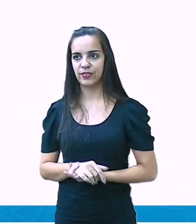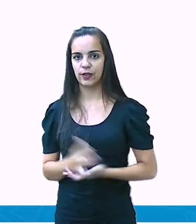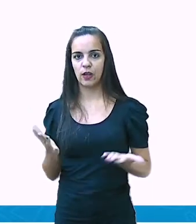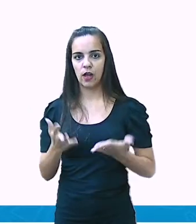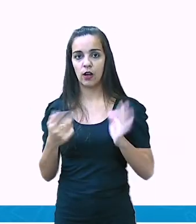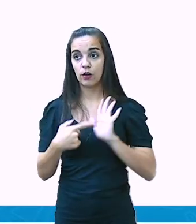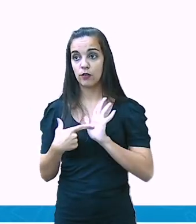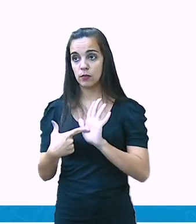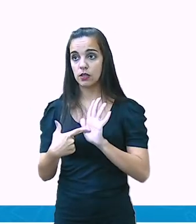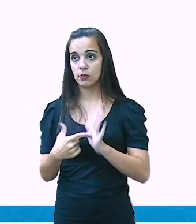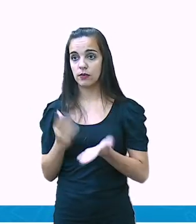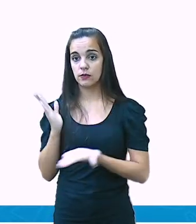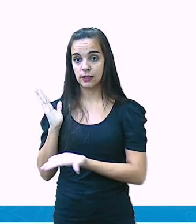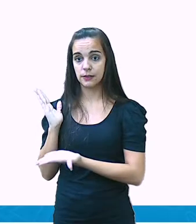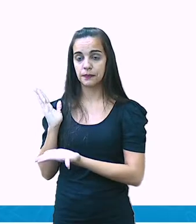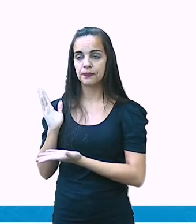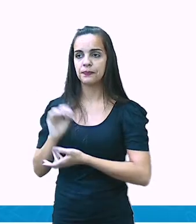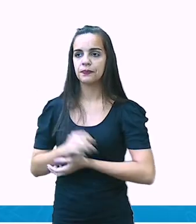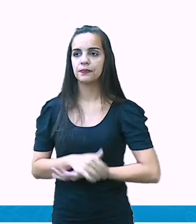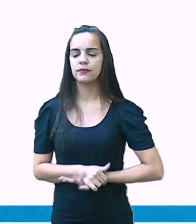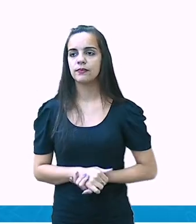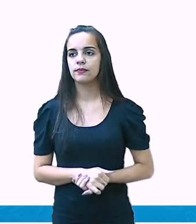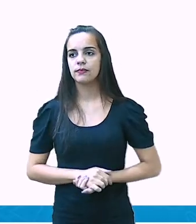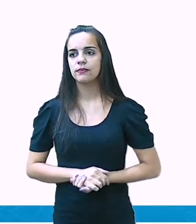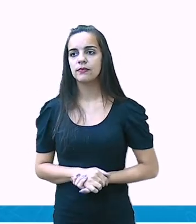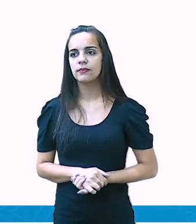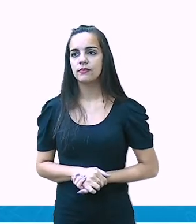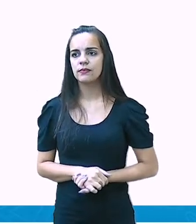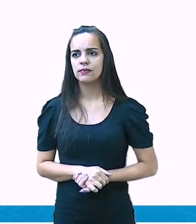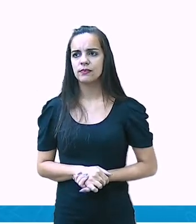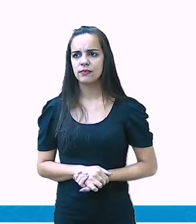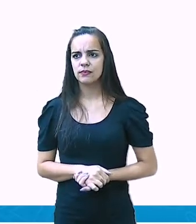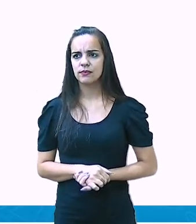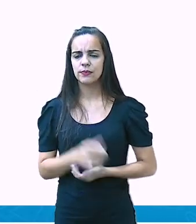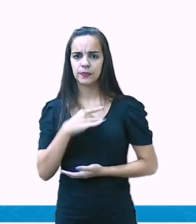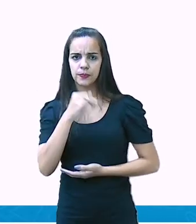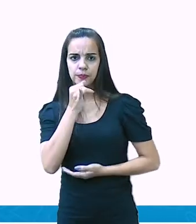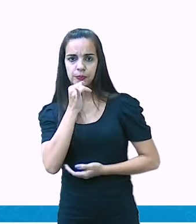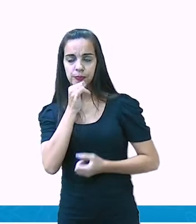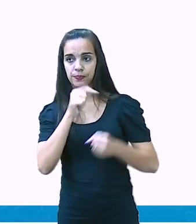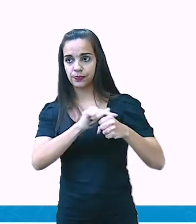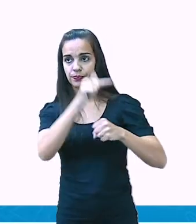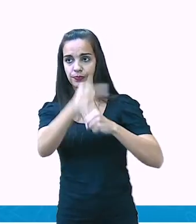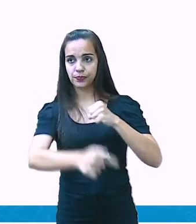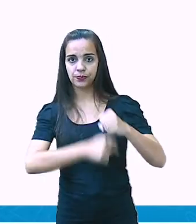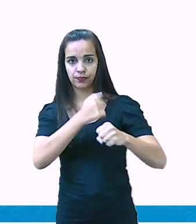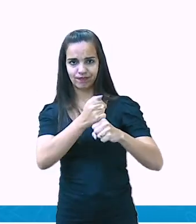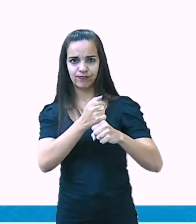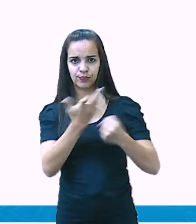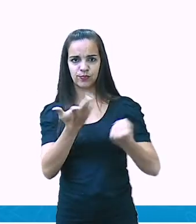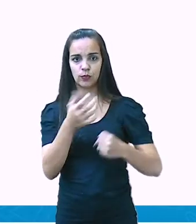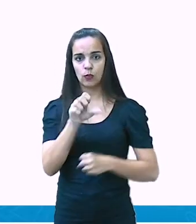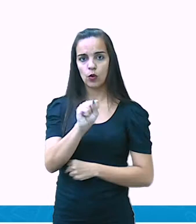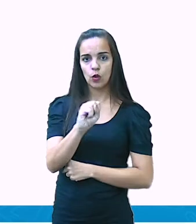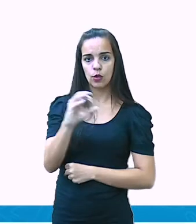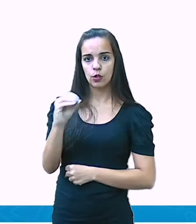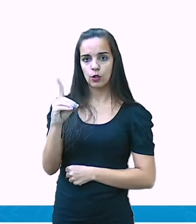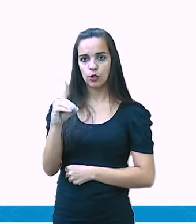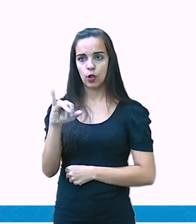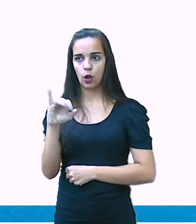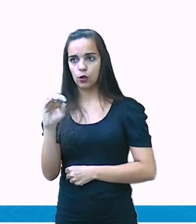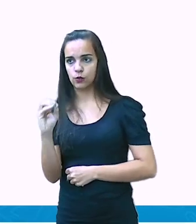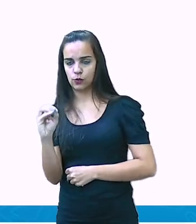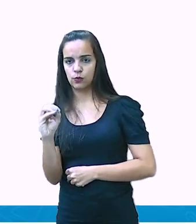eu trouxe exemplo, o átomo do elemento químico sódio,